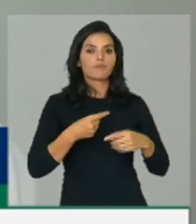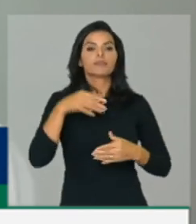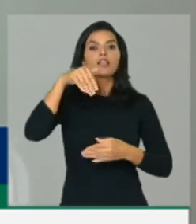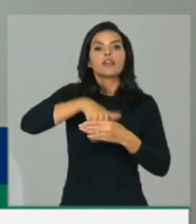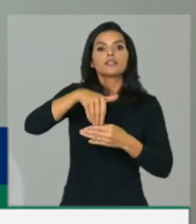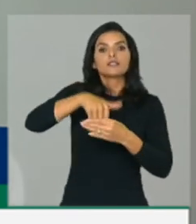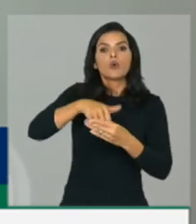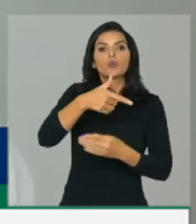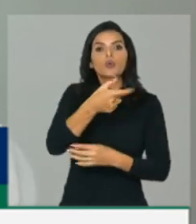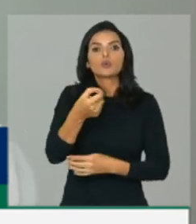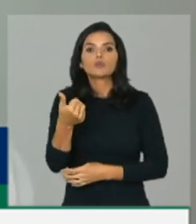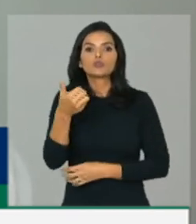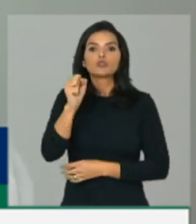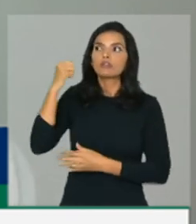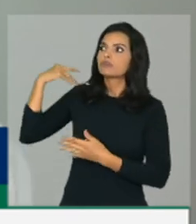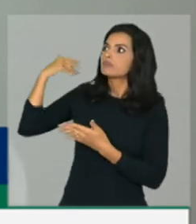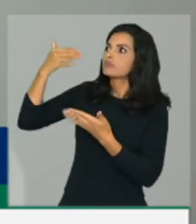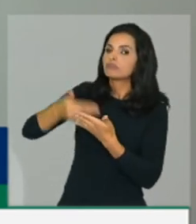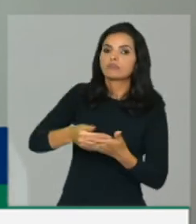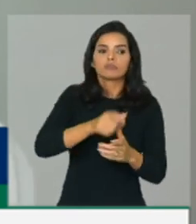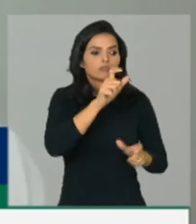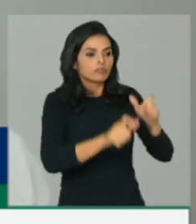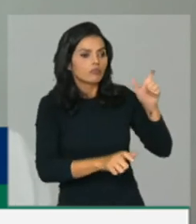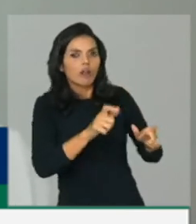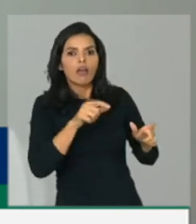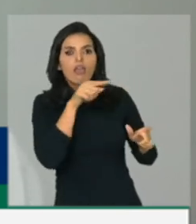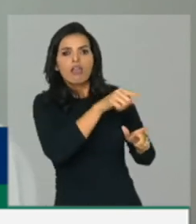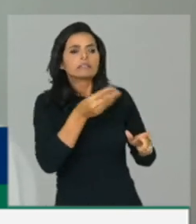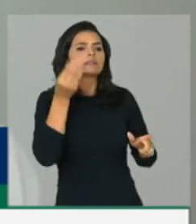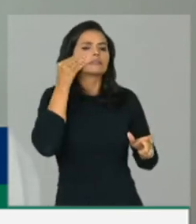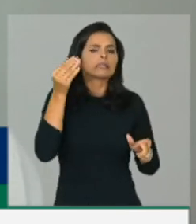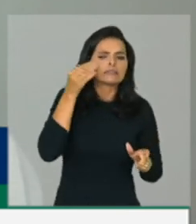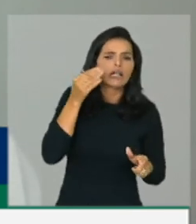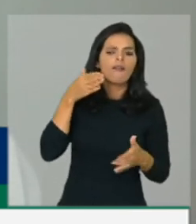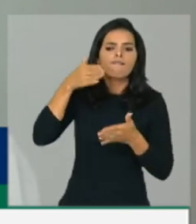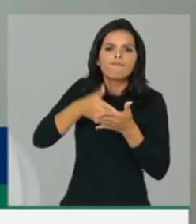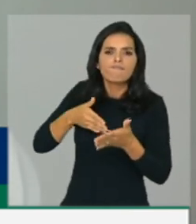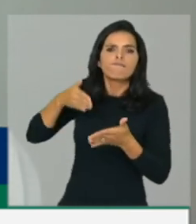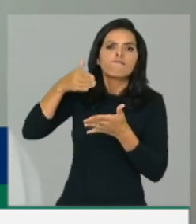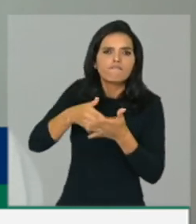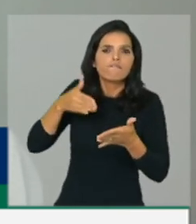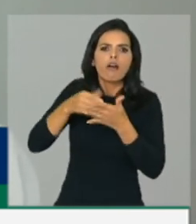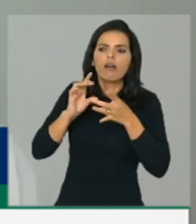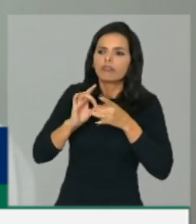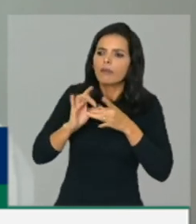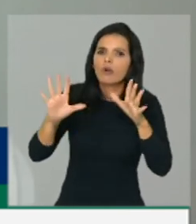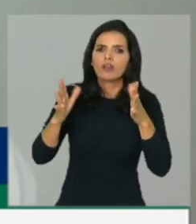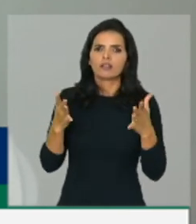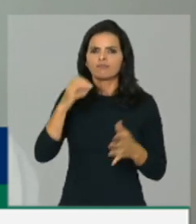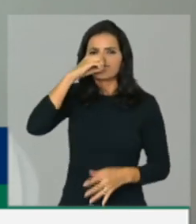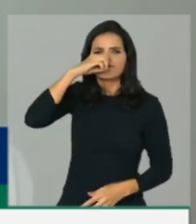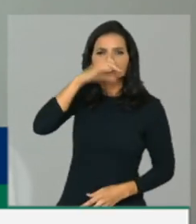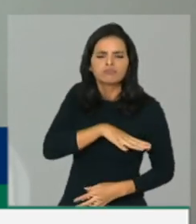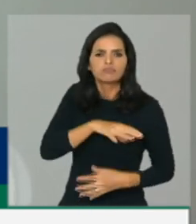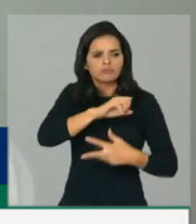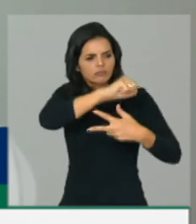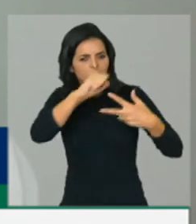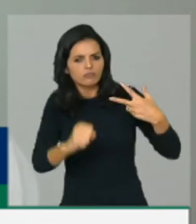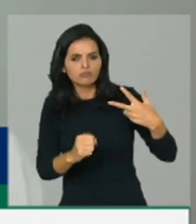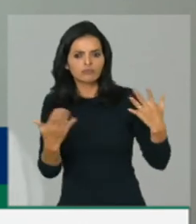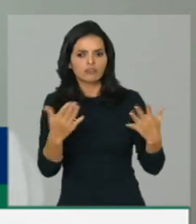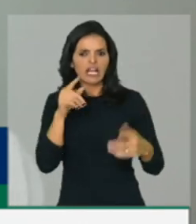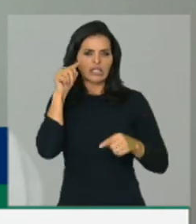2018, senhor presidente, bolsonarista vem testando os limites da democracia e das instituições republicanas, a